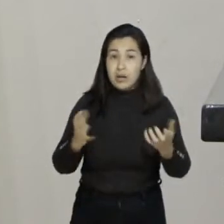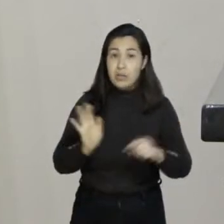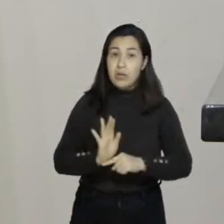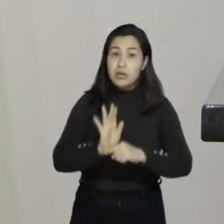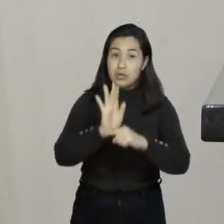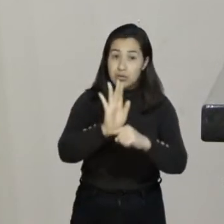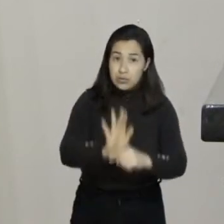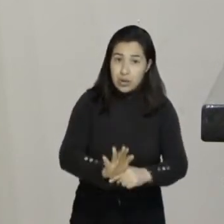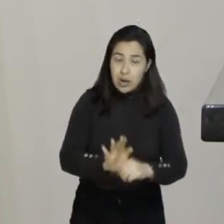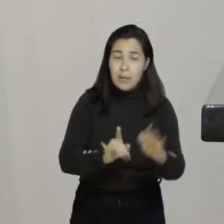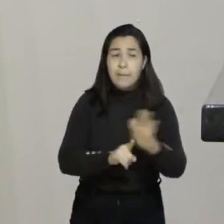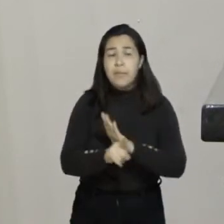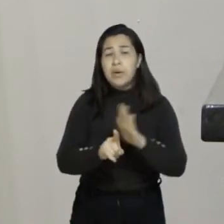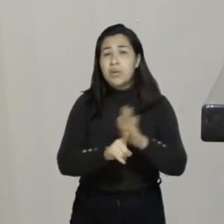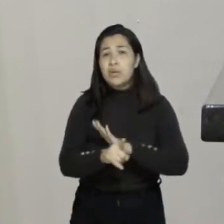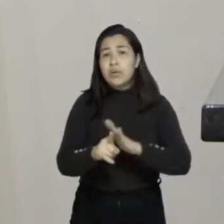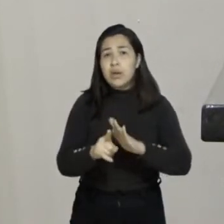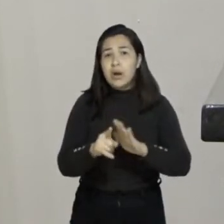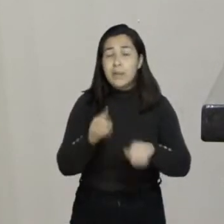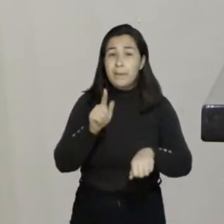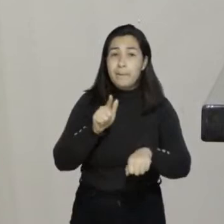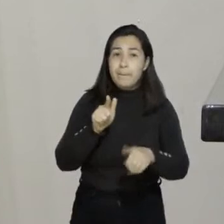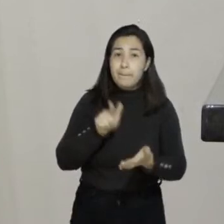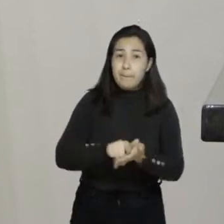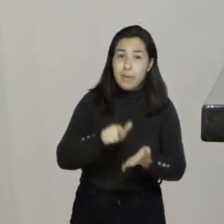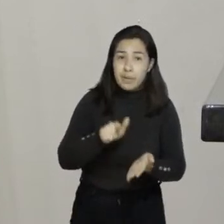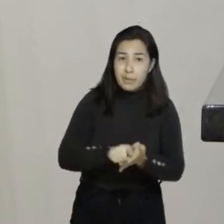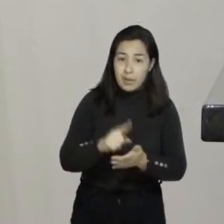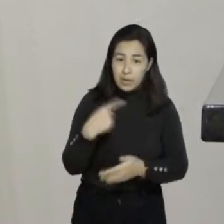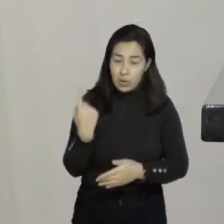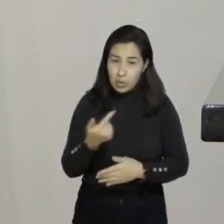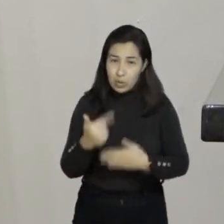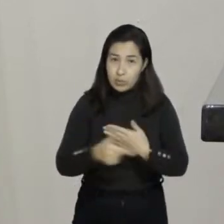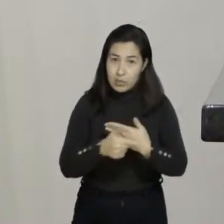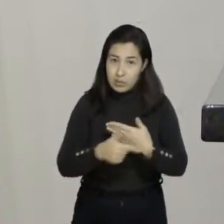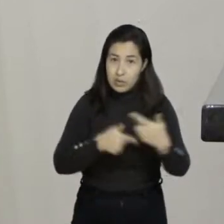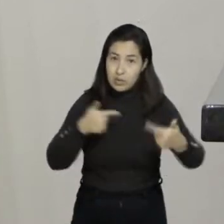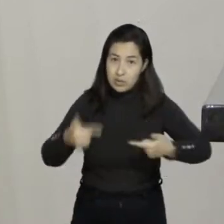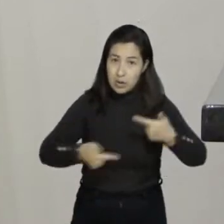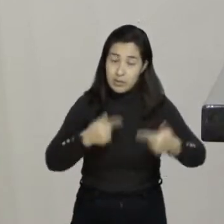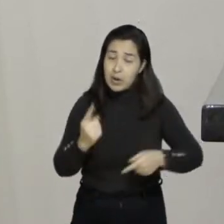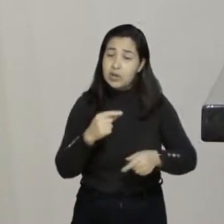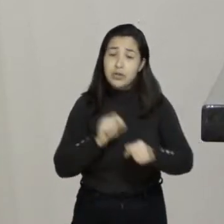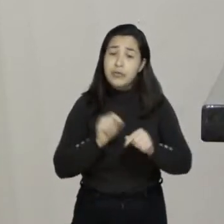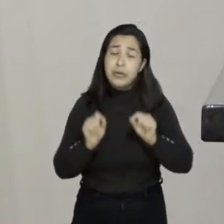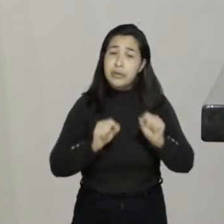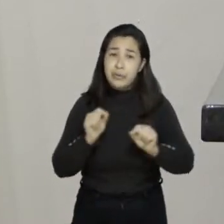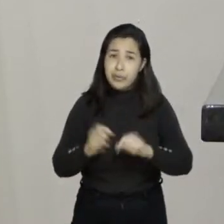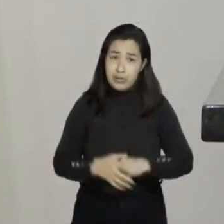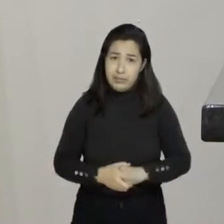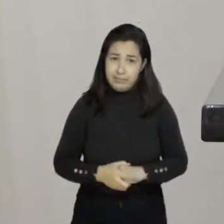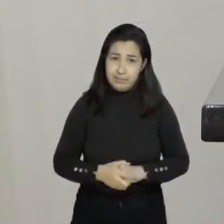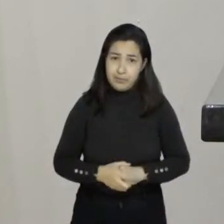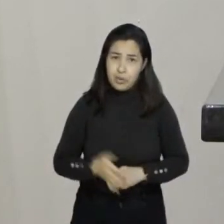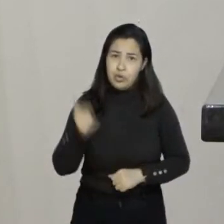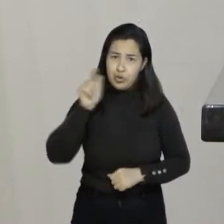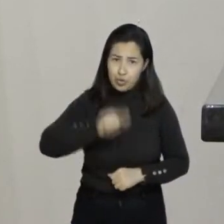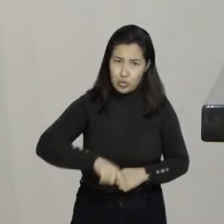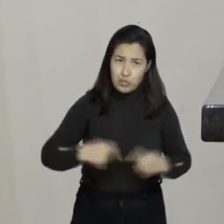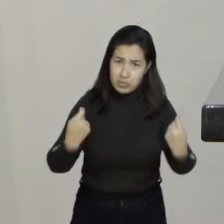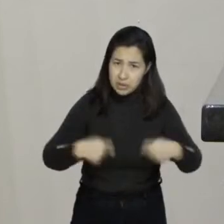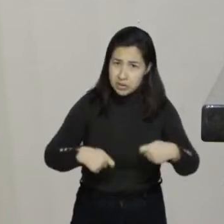questionar fazendo o papel do Legislativo entendendo o que que nós podemos fazer para ajudar e que isso não se repita para que a gente tenha